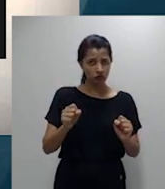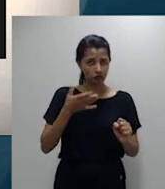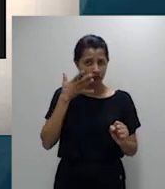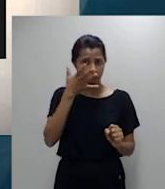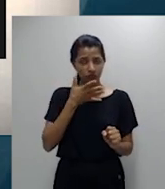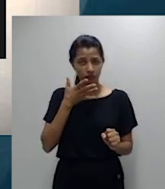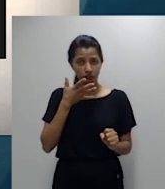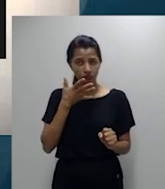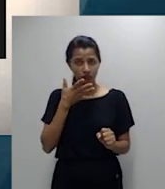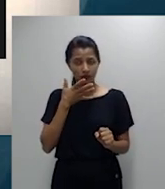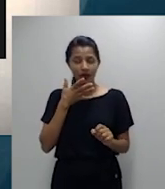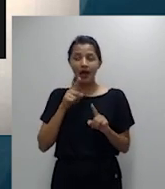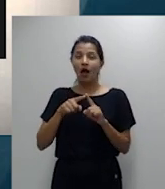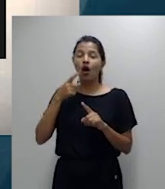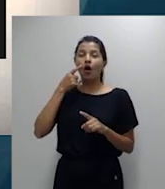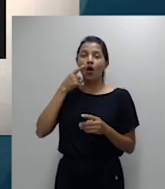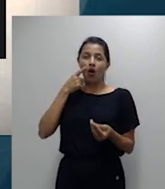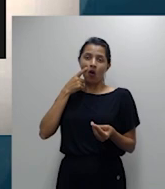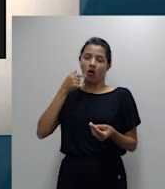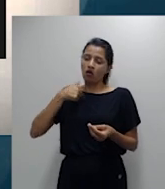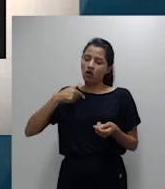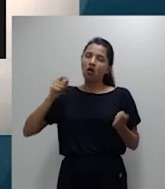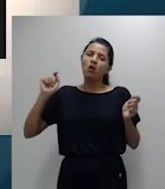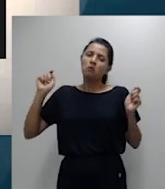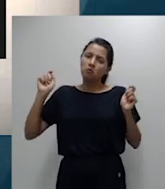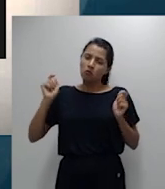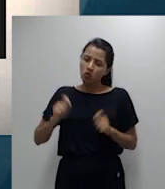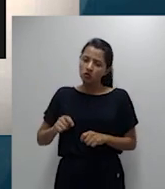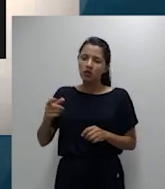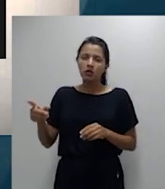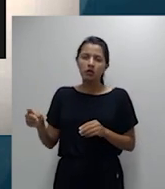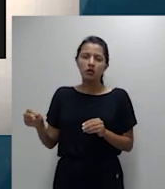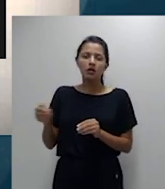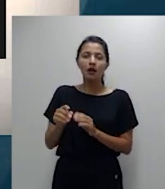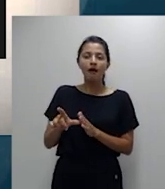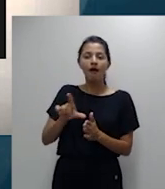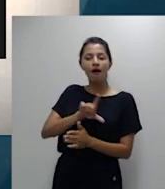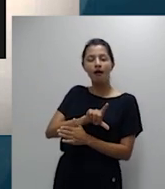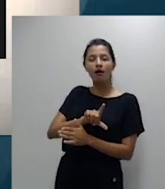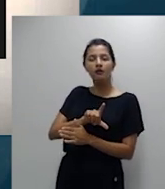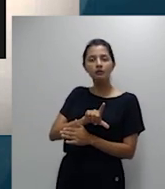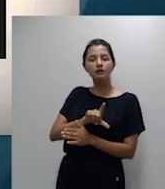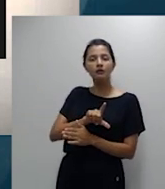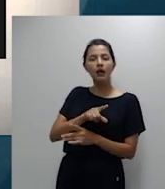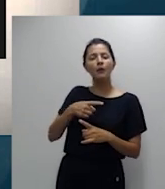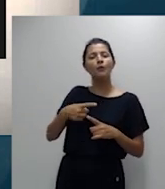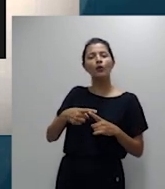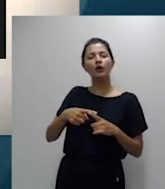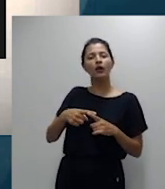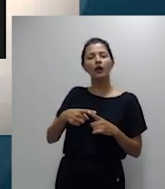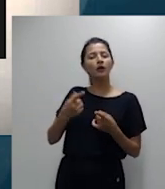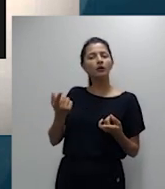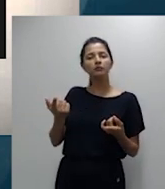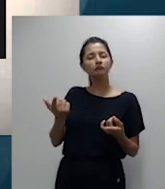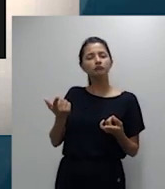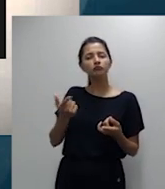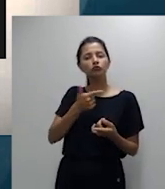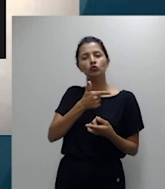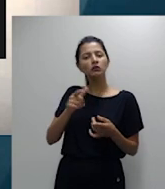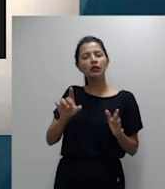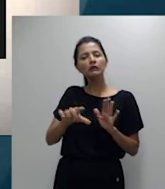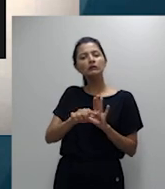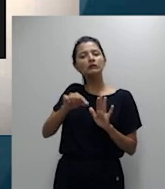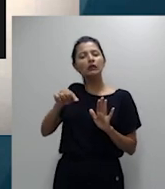é bem olha só eu poderia antecipar porque na realidade do sorteado não abstack dos eminentes pares